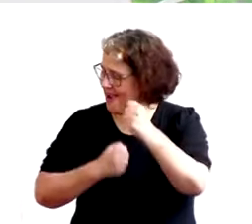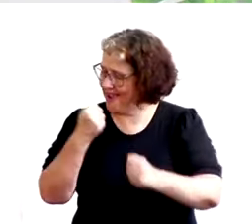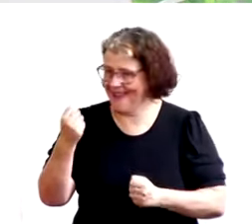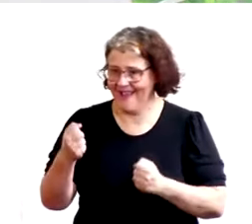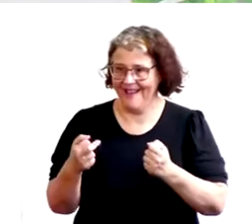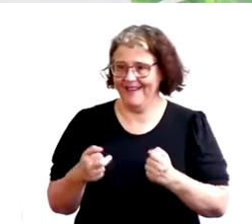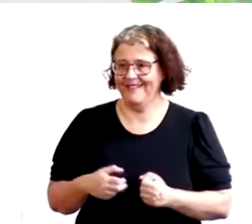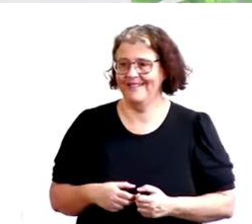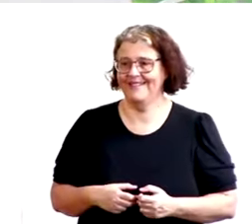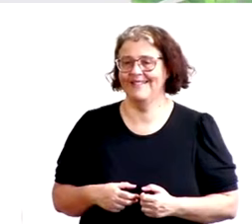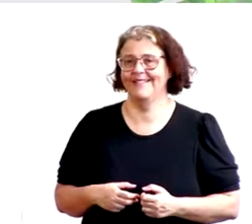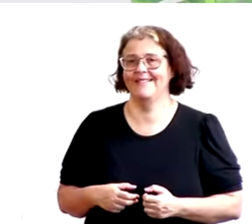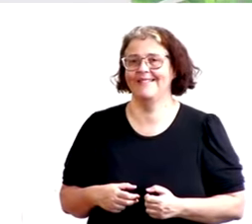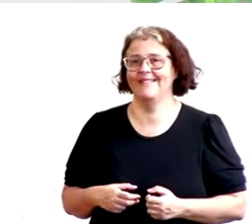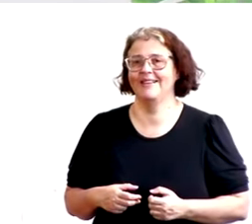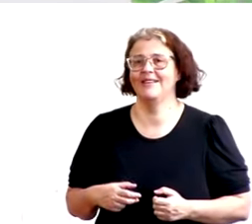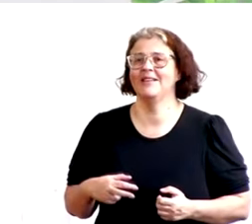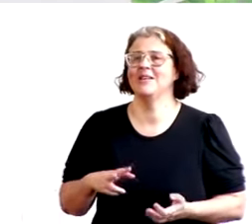alturas